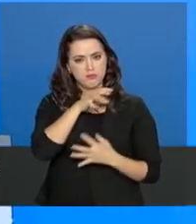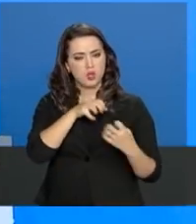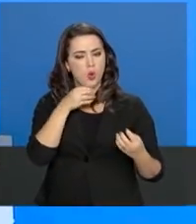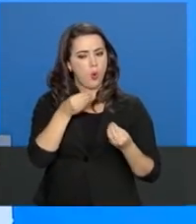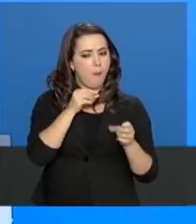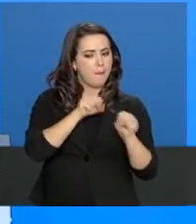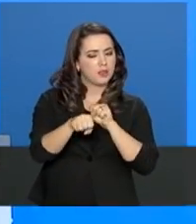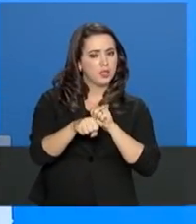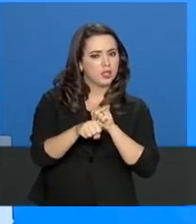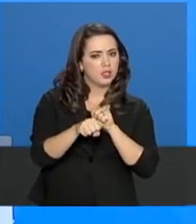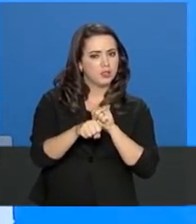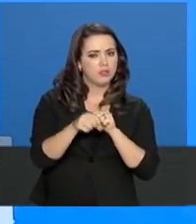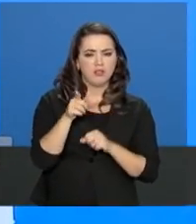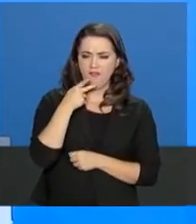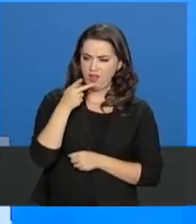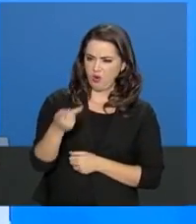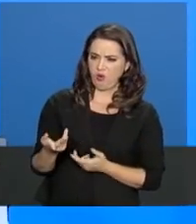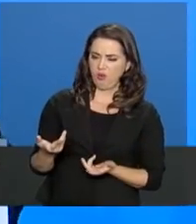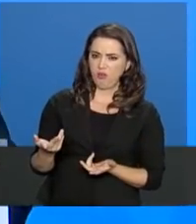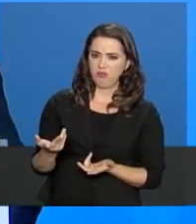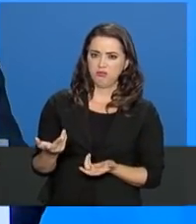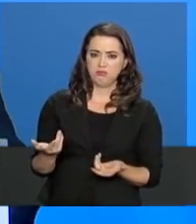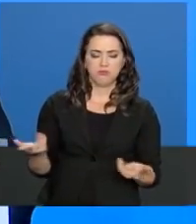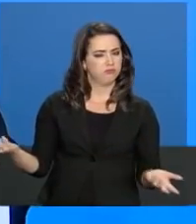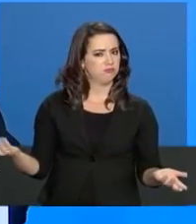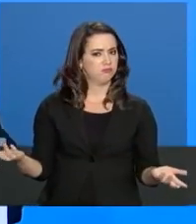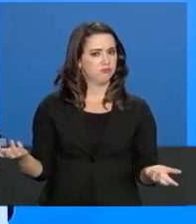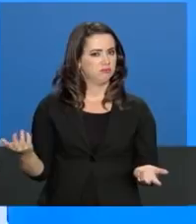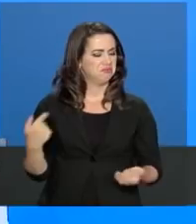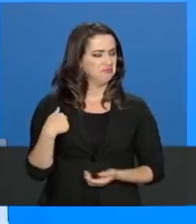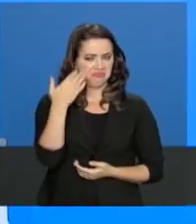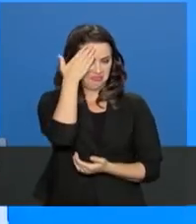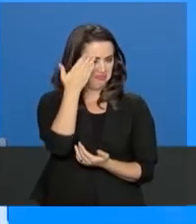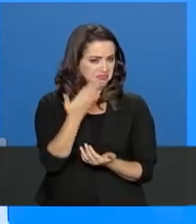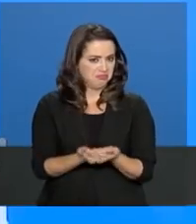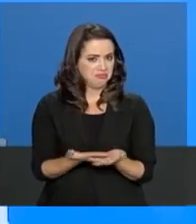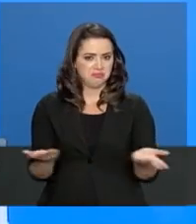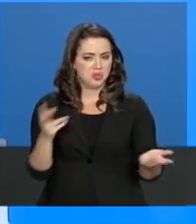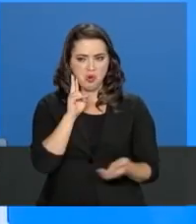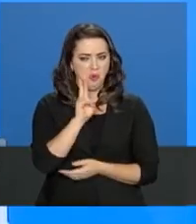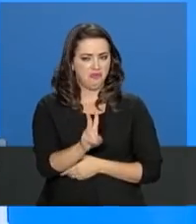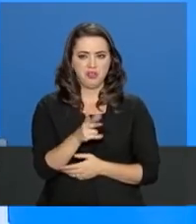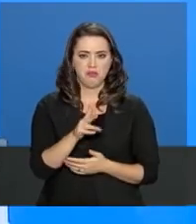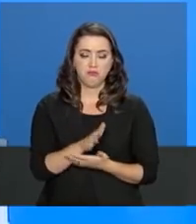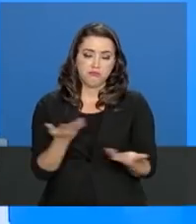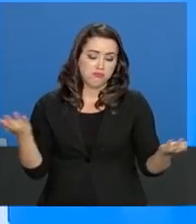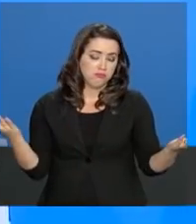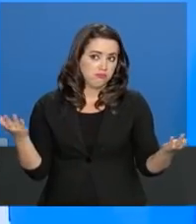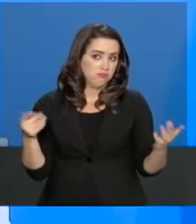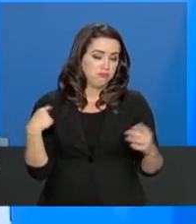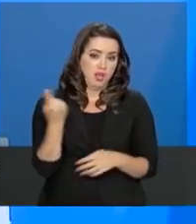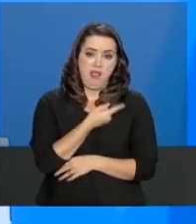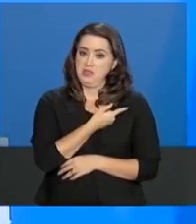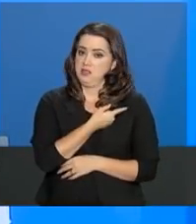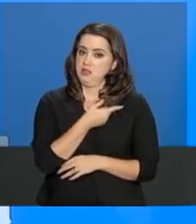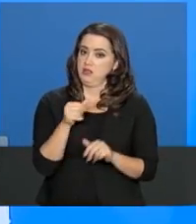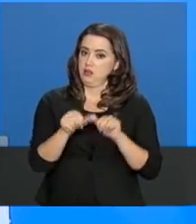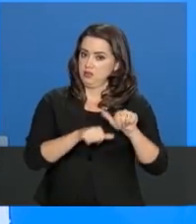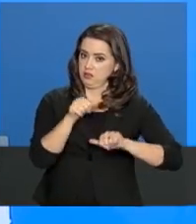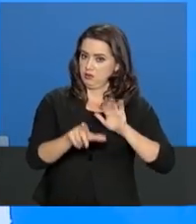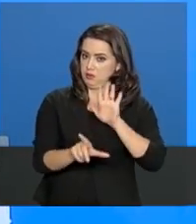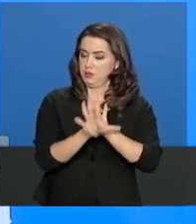têm essa declaração interessante mas num eu não creio ter esse não vê essa declaração não mas a nossa reforma vocês